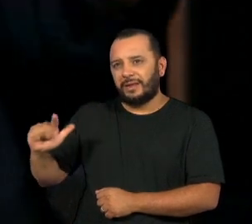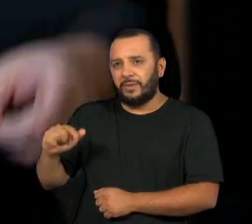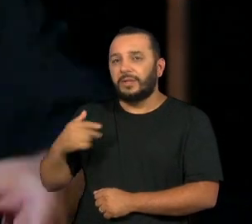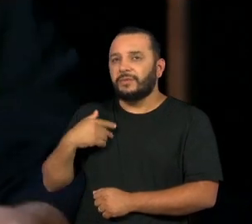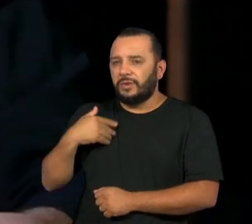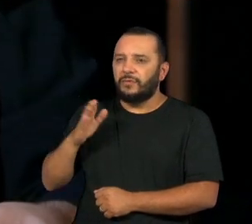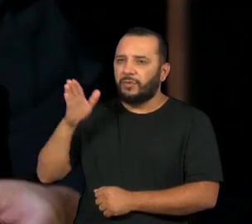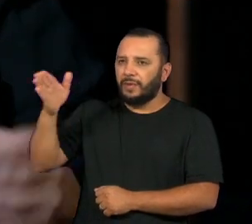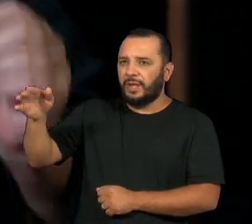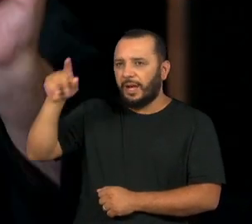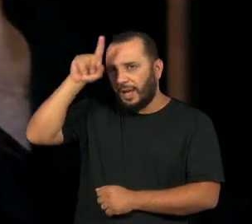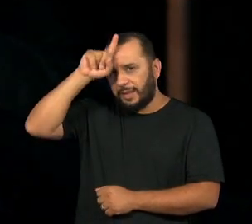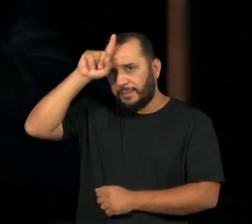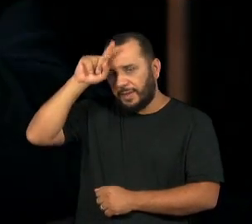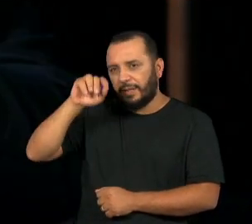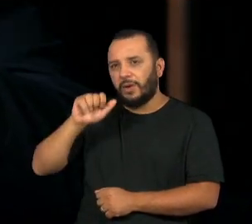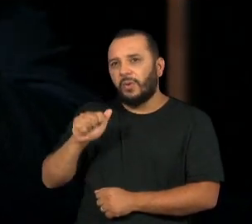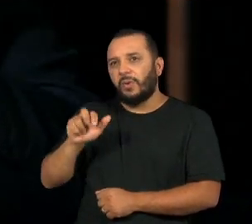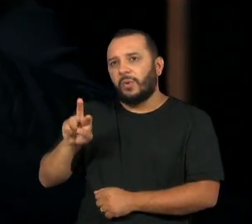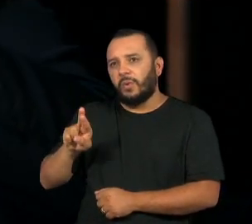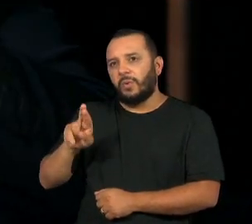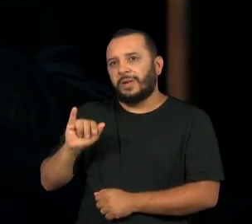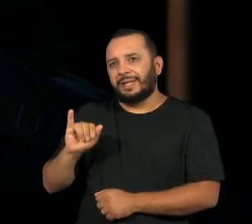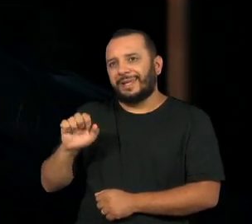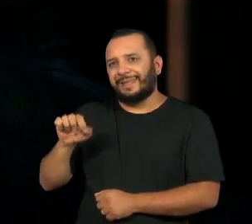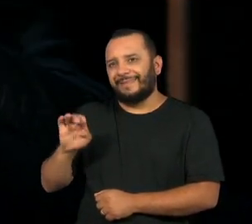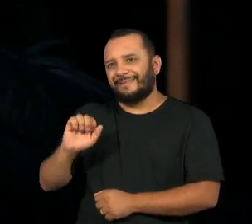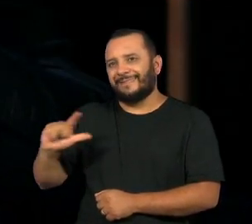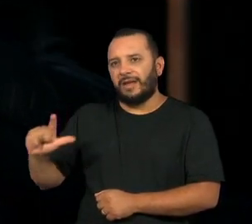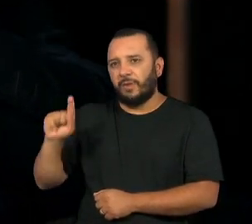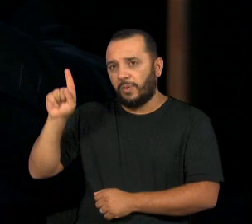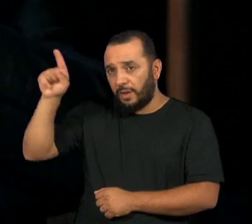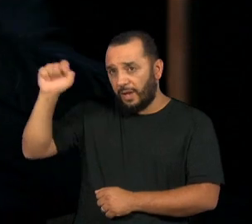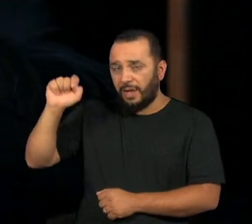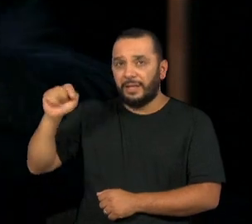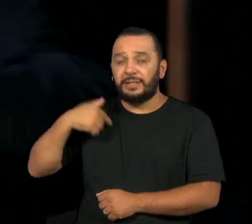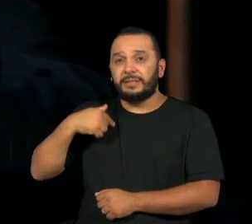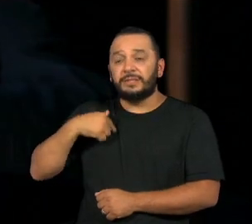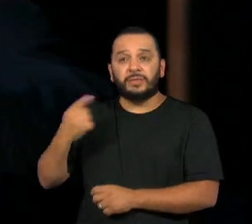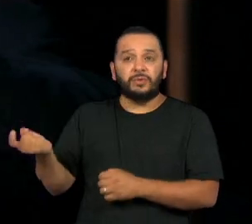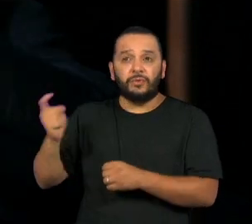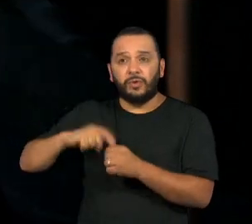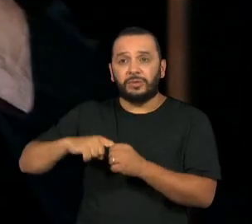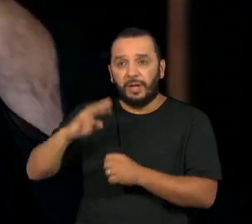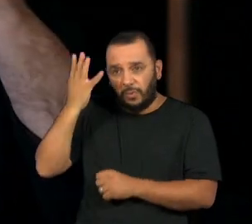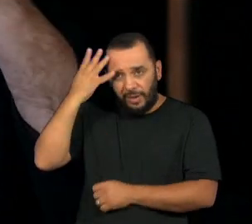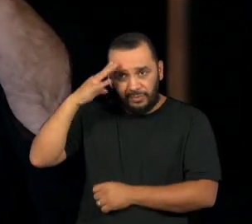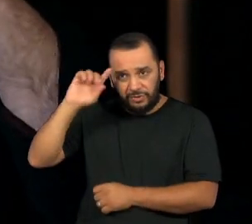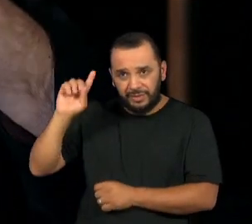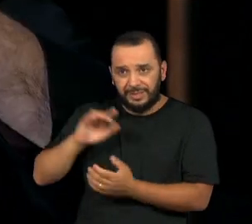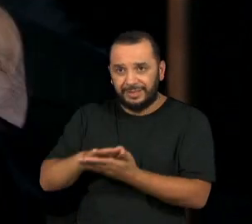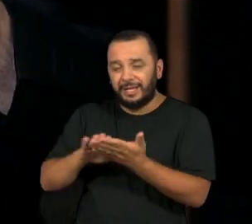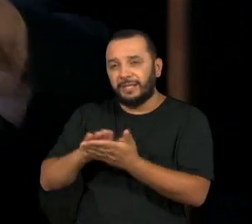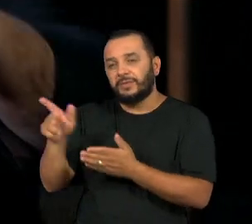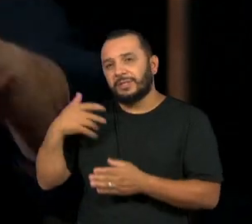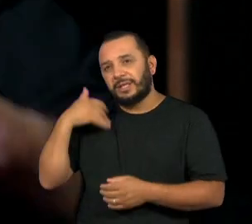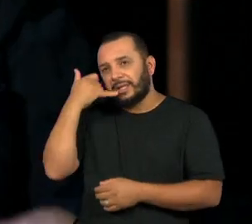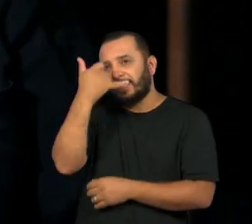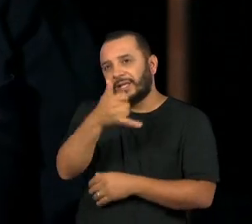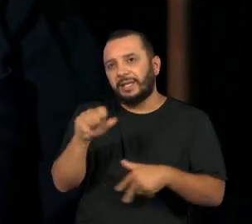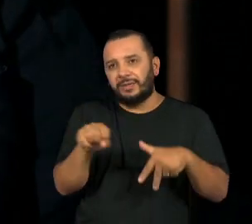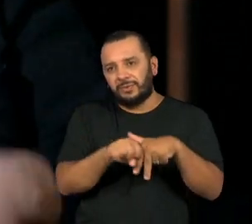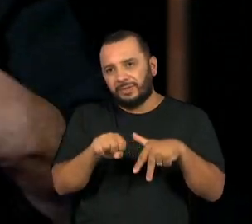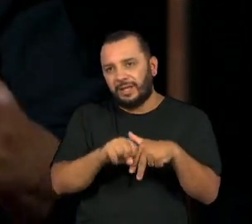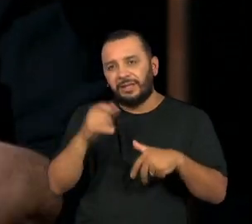Alemanha Oriental e eu vou trazer, se eu não voltar dentro de 4 dias, você liga para o consulado, liga para a